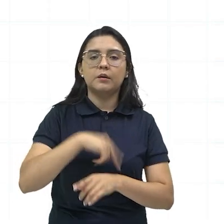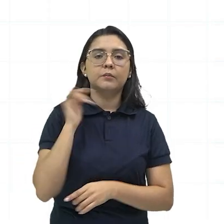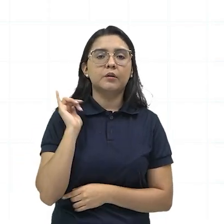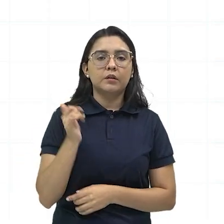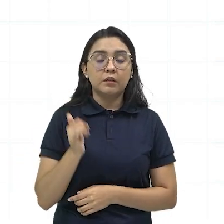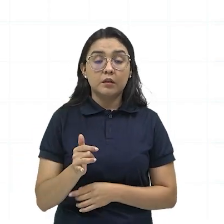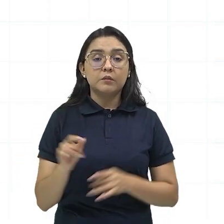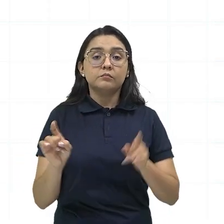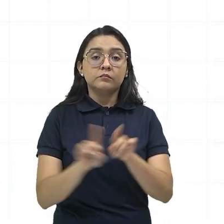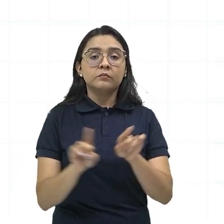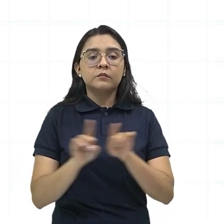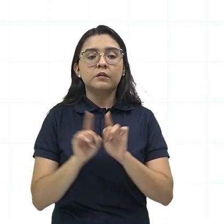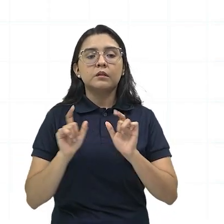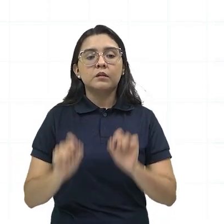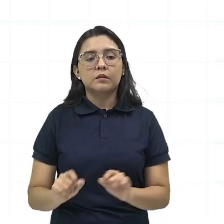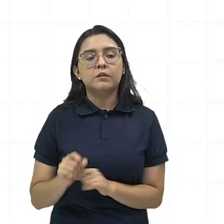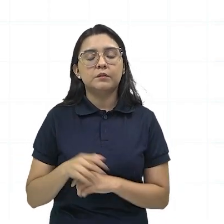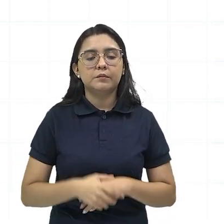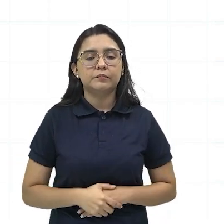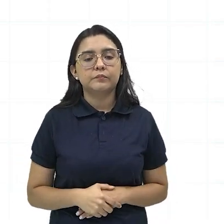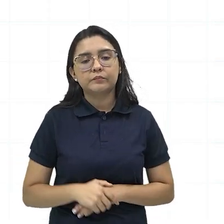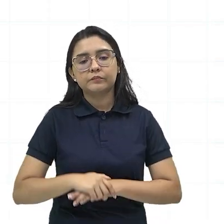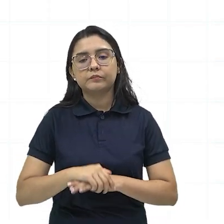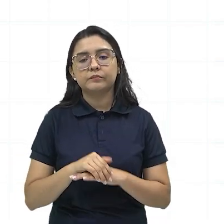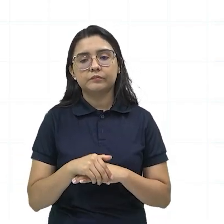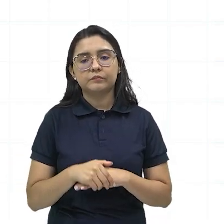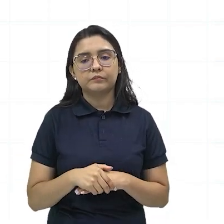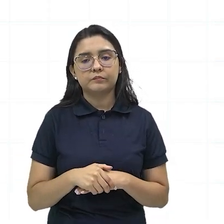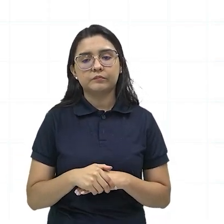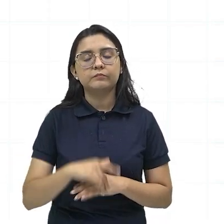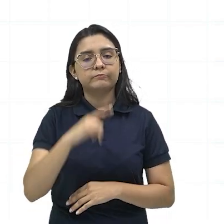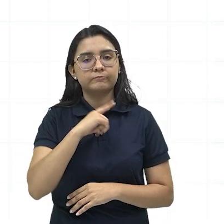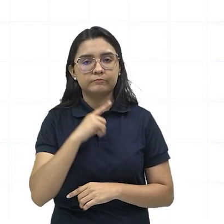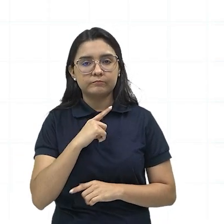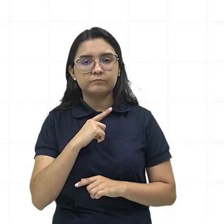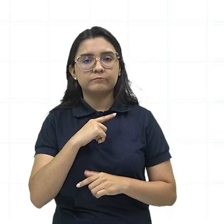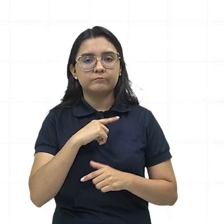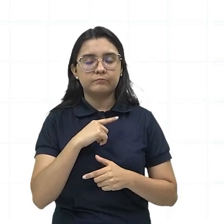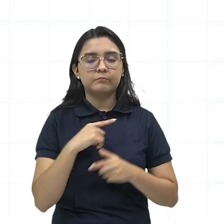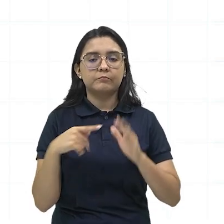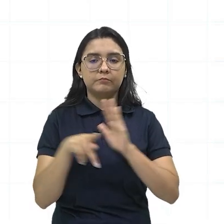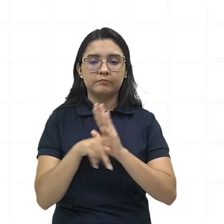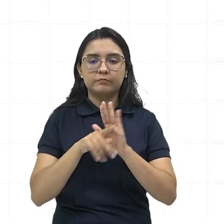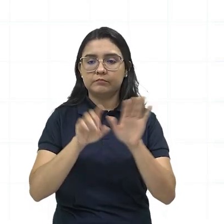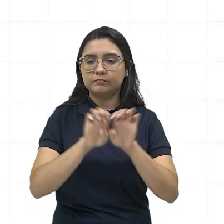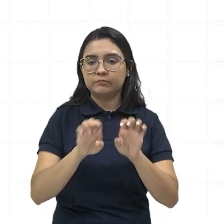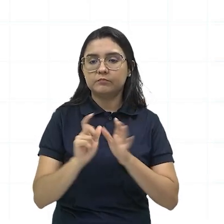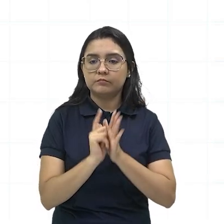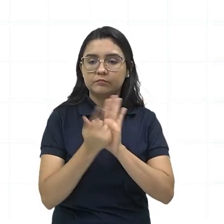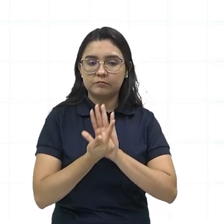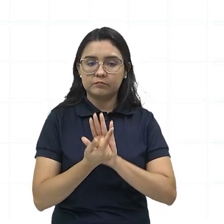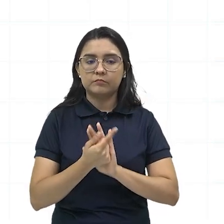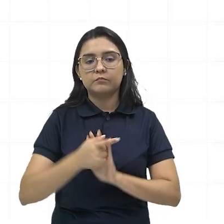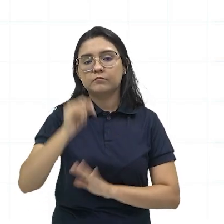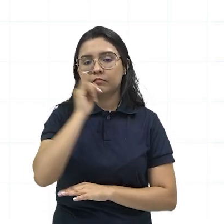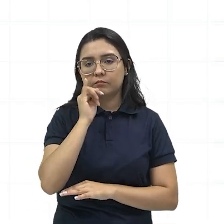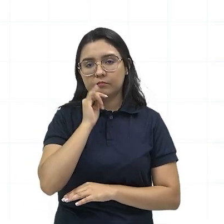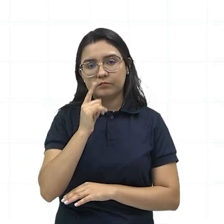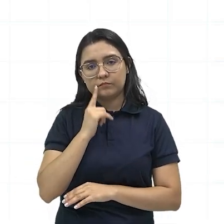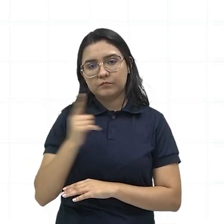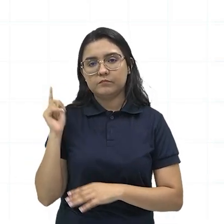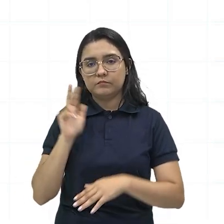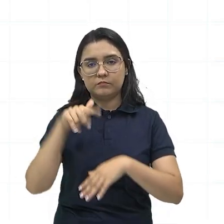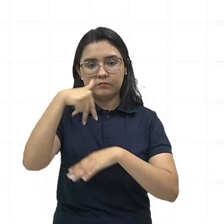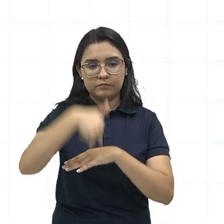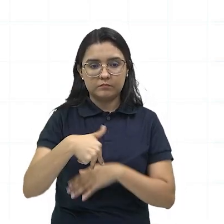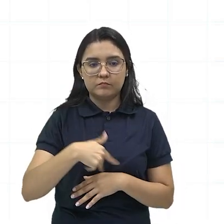vão ser configurados para caber dentro desse gênero. No caso aqui nós temos, por exemplo, os protagonistas, os nossos